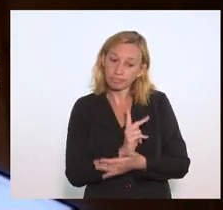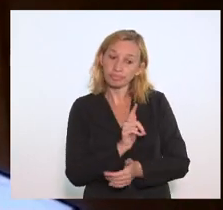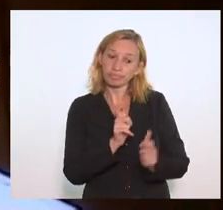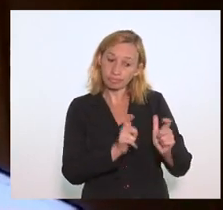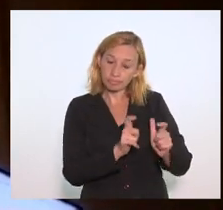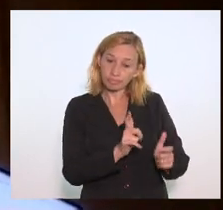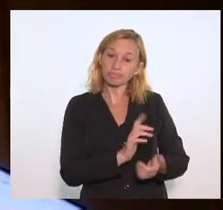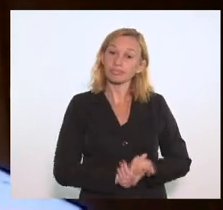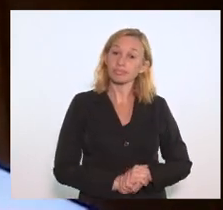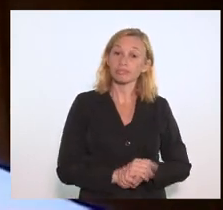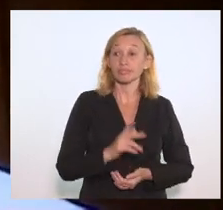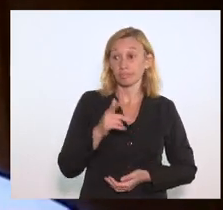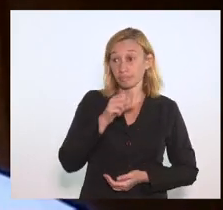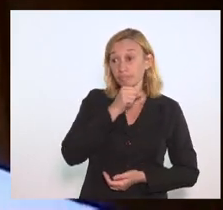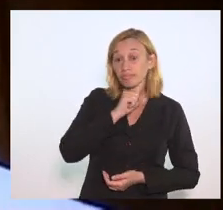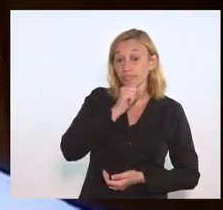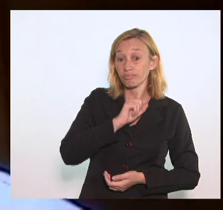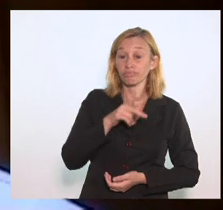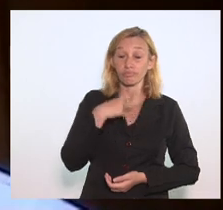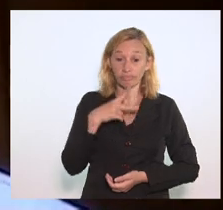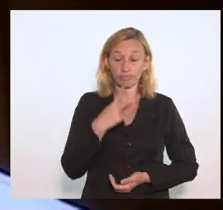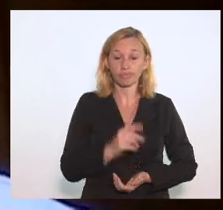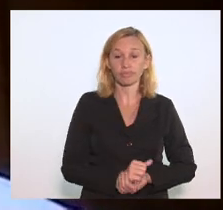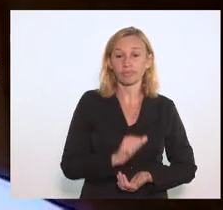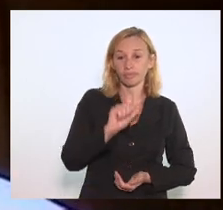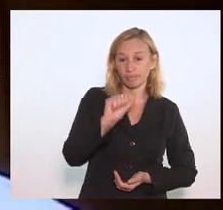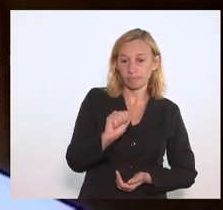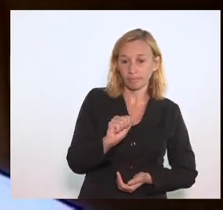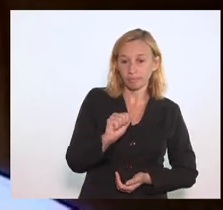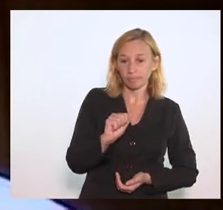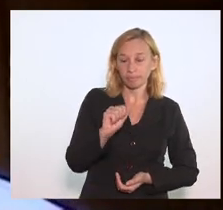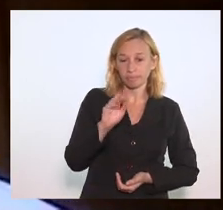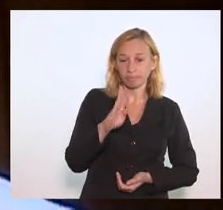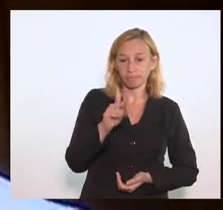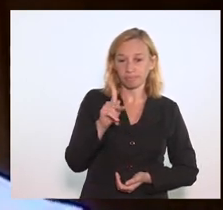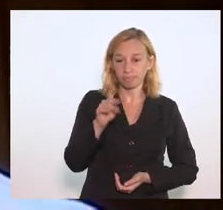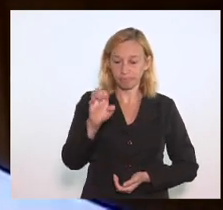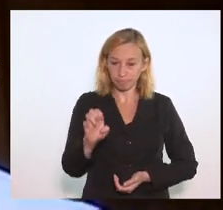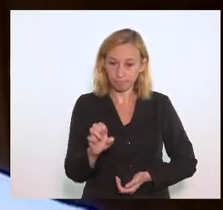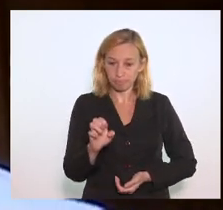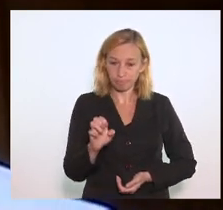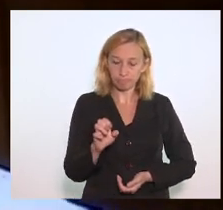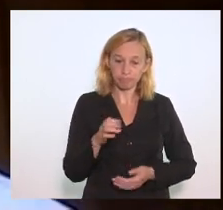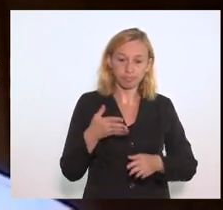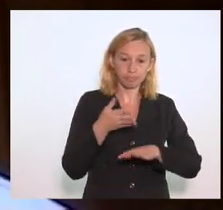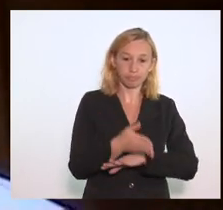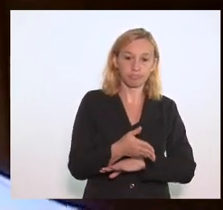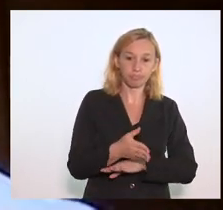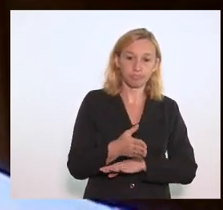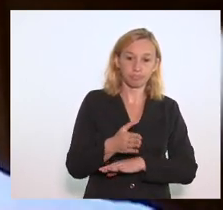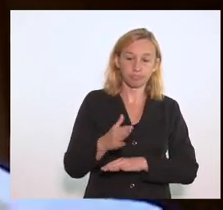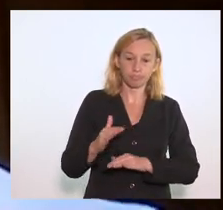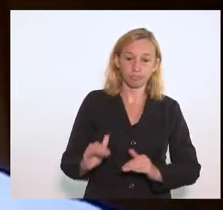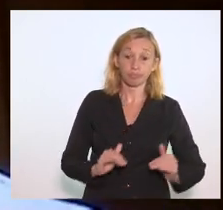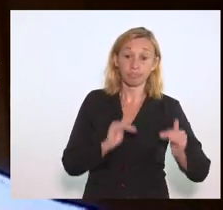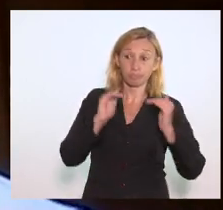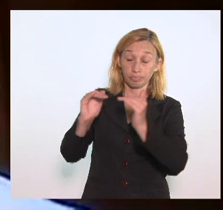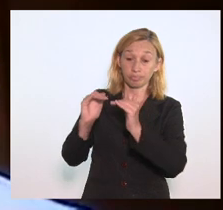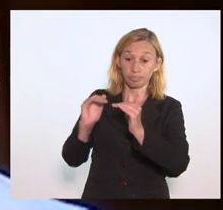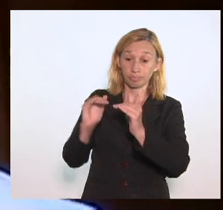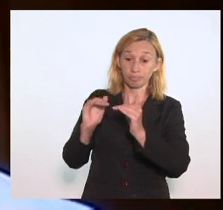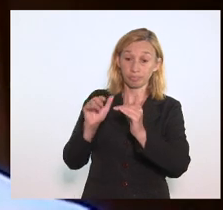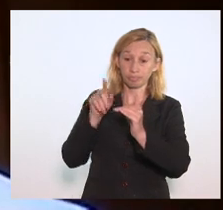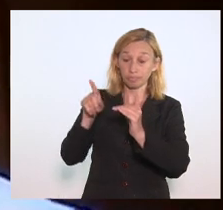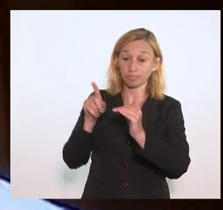minha falecida avó, que se a ABEP, deputado Márcio Pacheco, chega a ir ao Supremo questionar uma